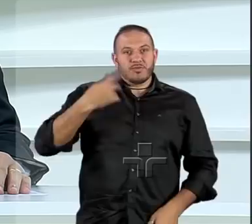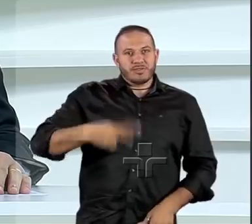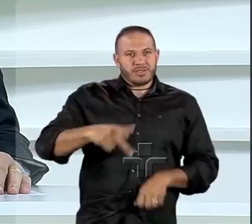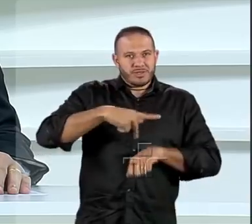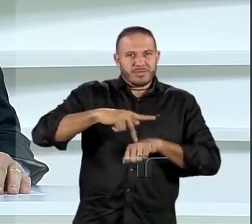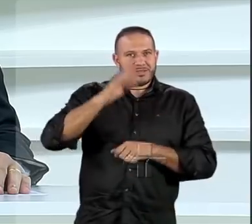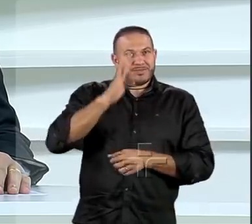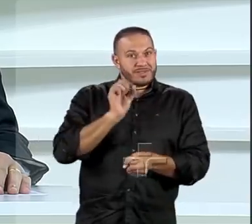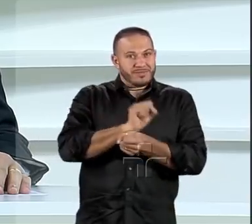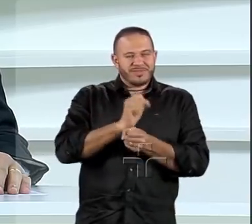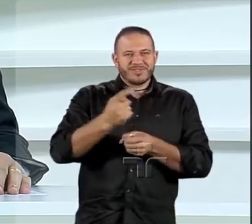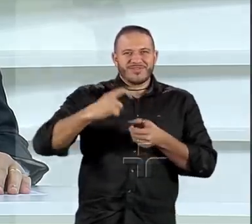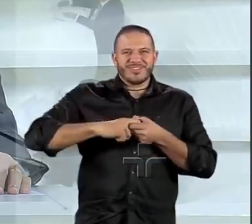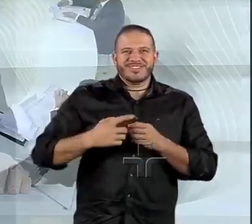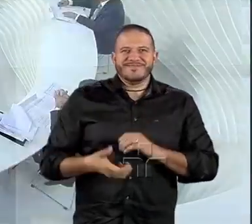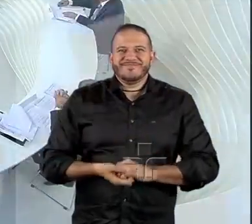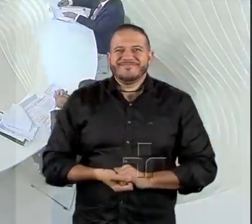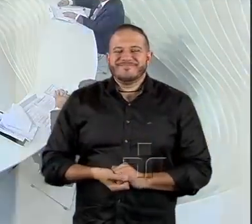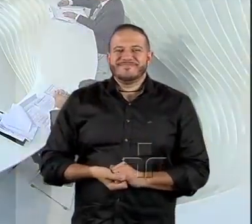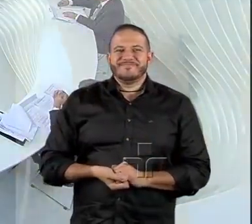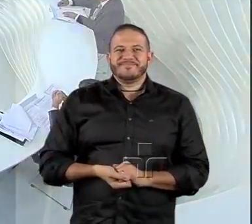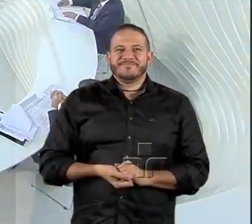saia daí, rapidinho.